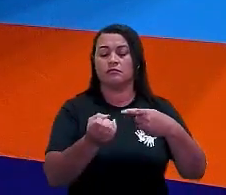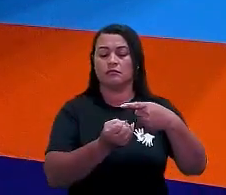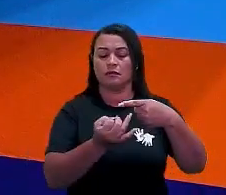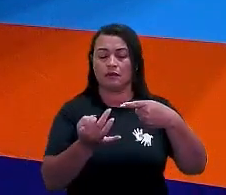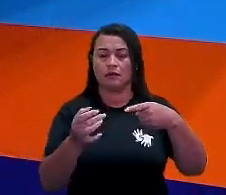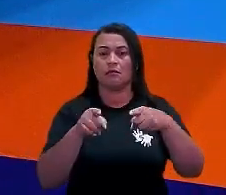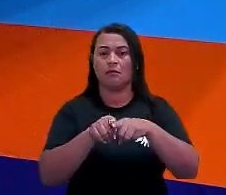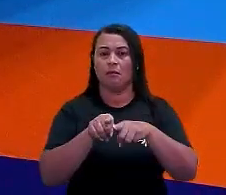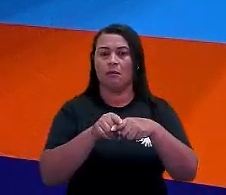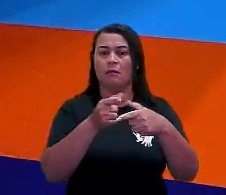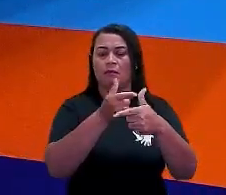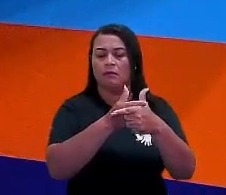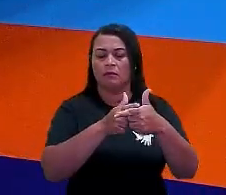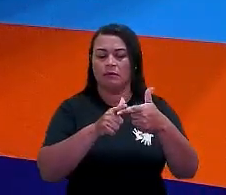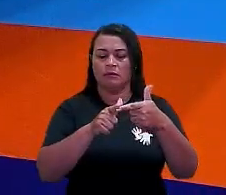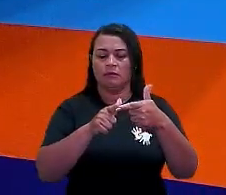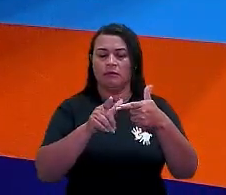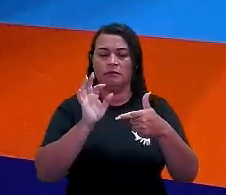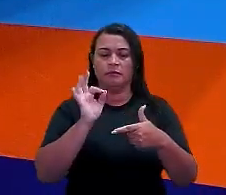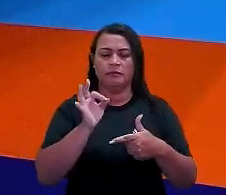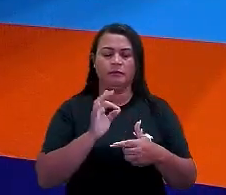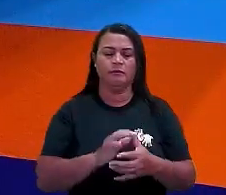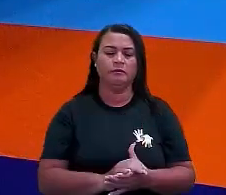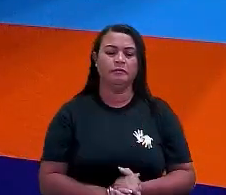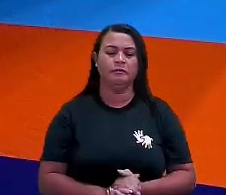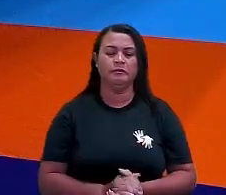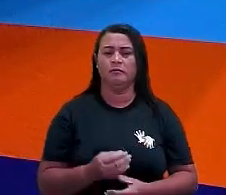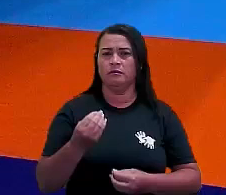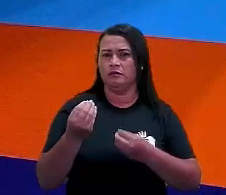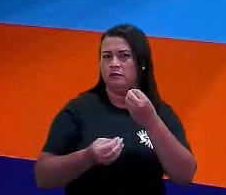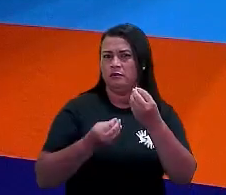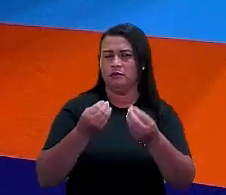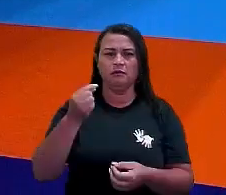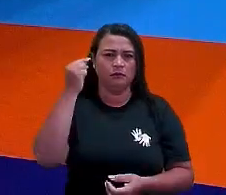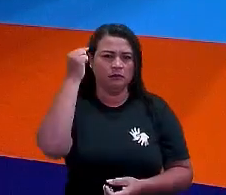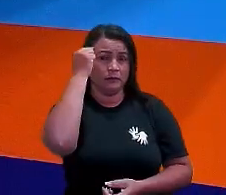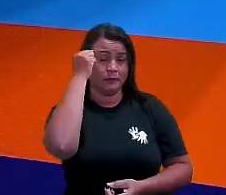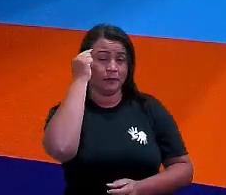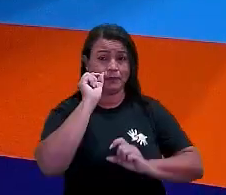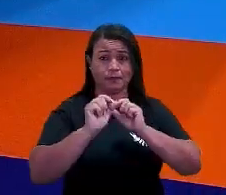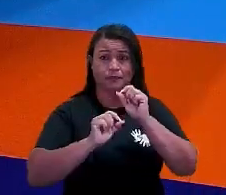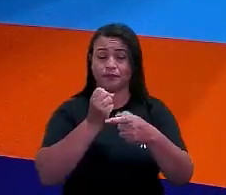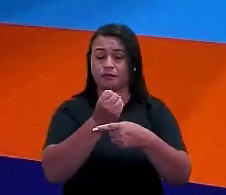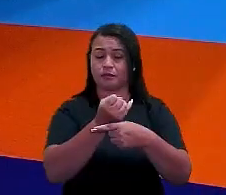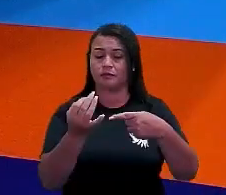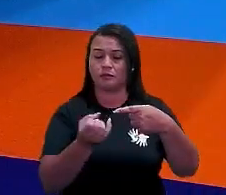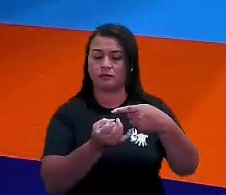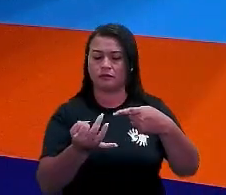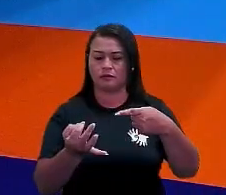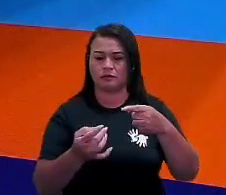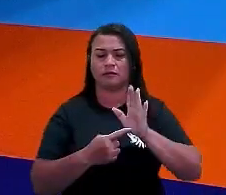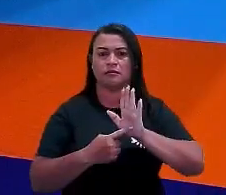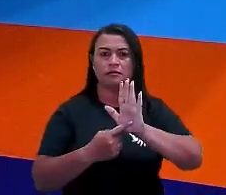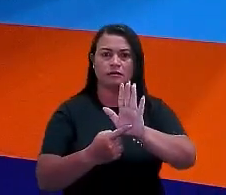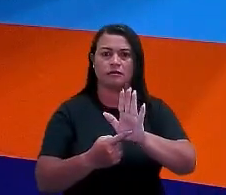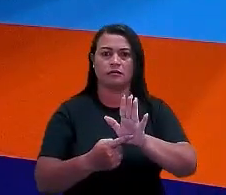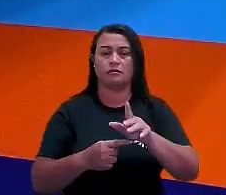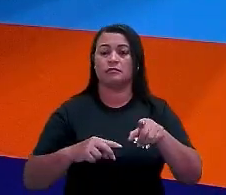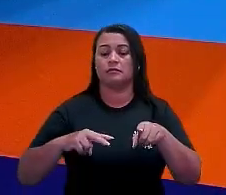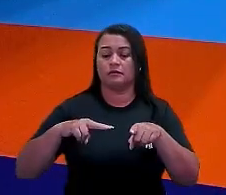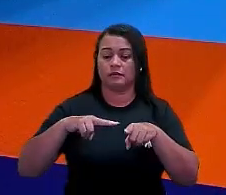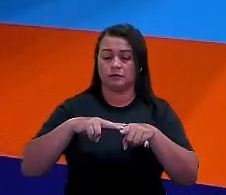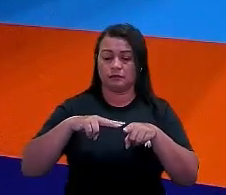as divisões, tá? E aí, como é que eu penso a fração? Trouxe aí a pizza,